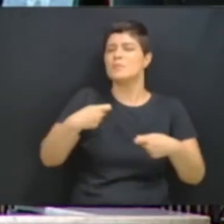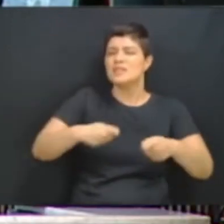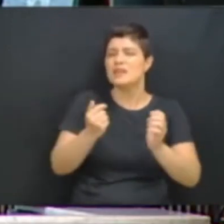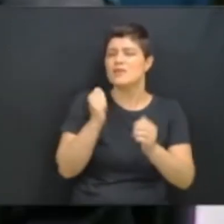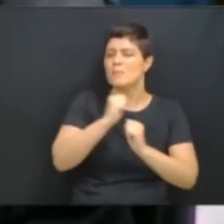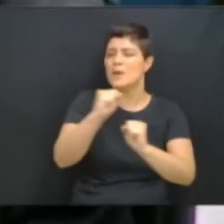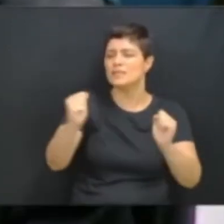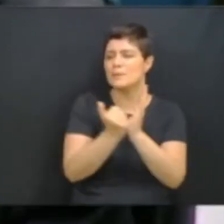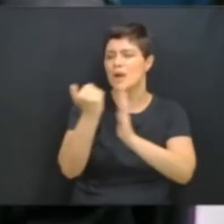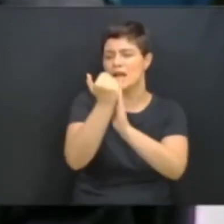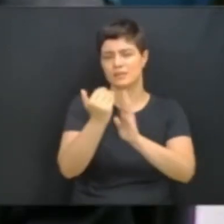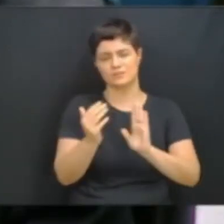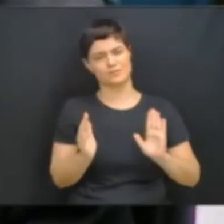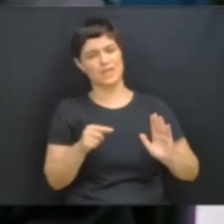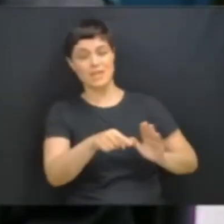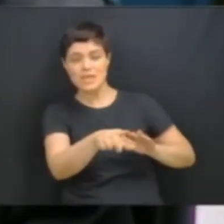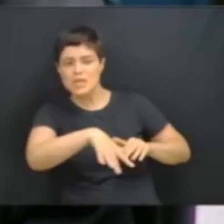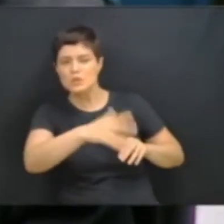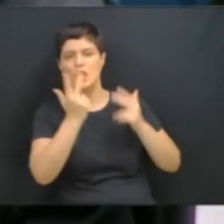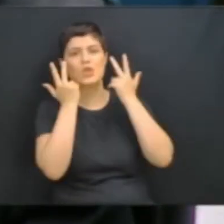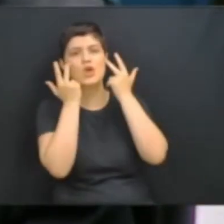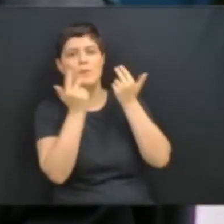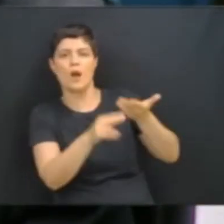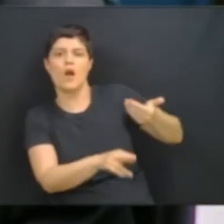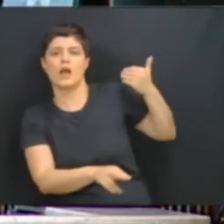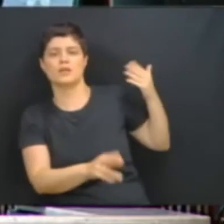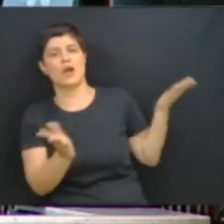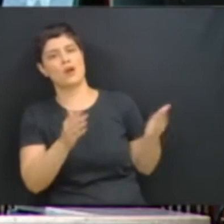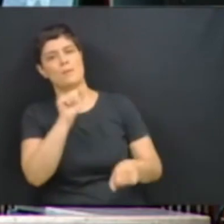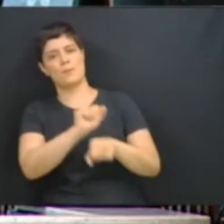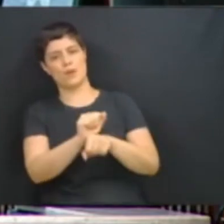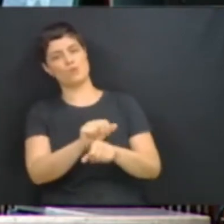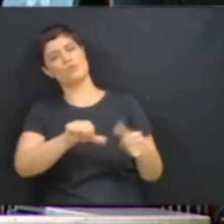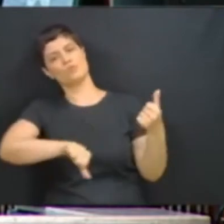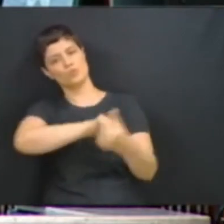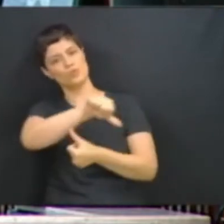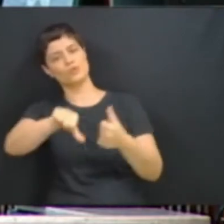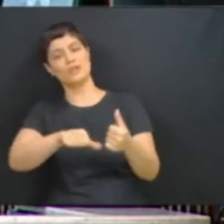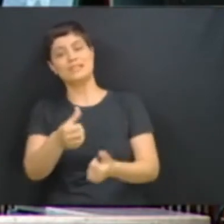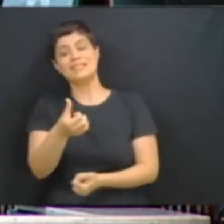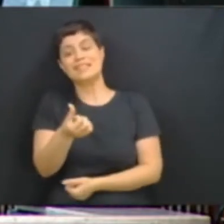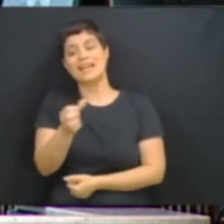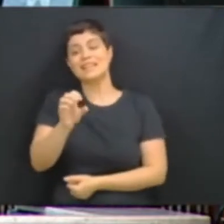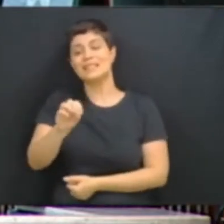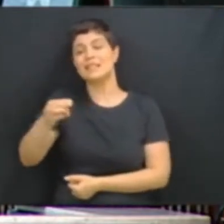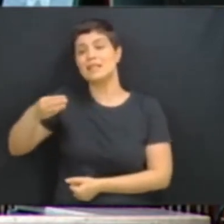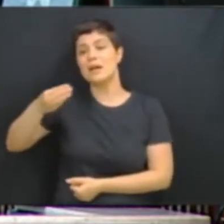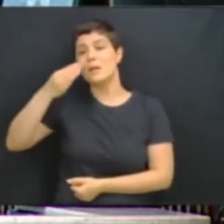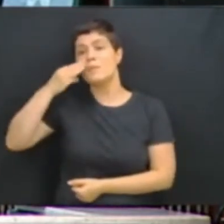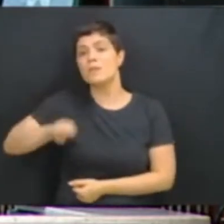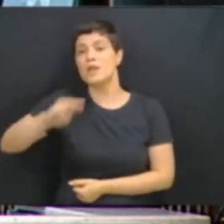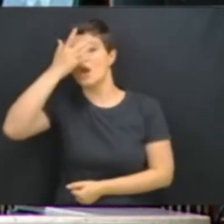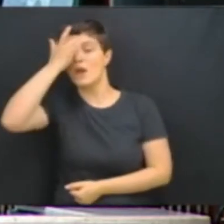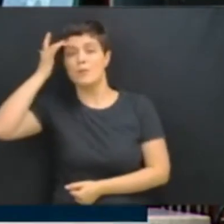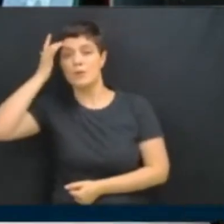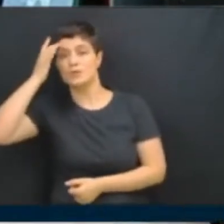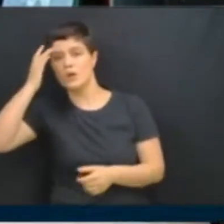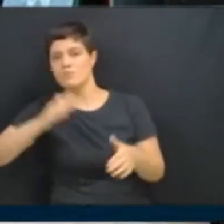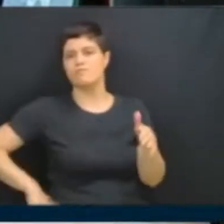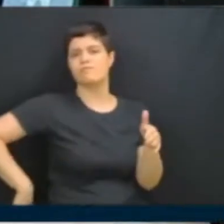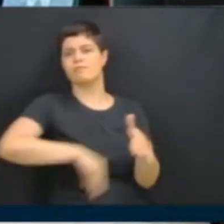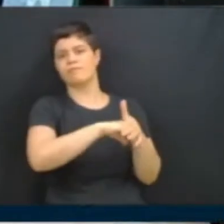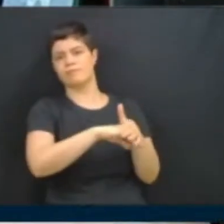ao povo brasileiro, 60 milhões de pessoas deram um bicudo numa parte traseira desse